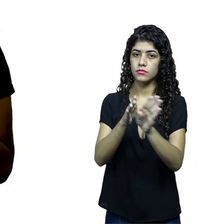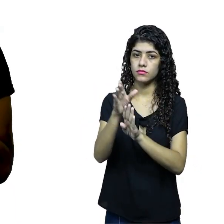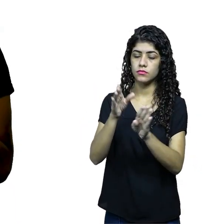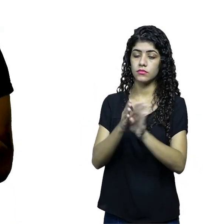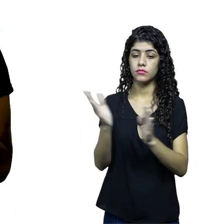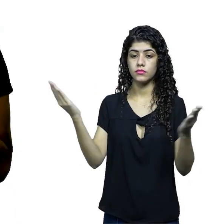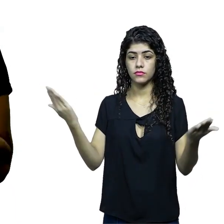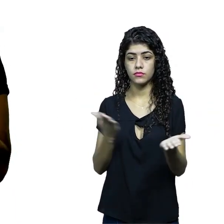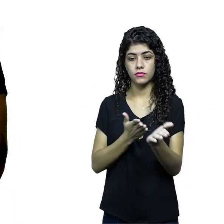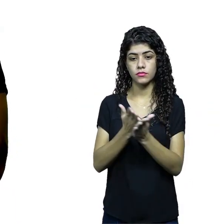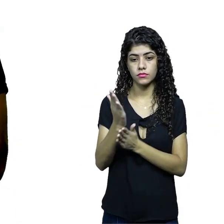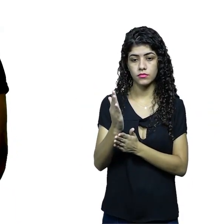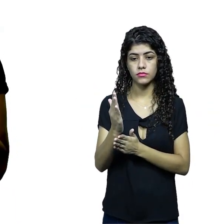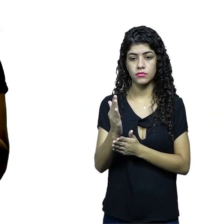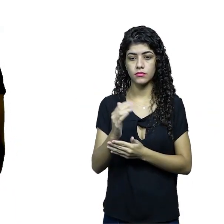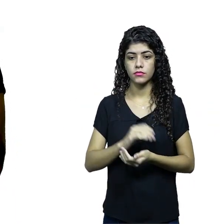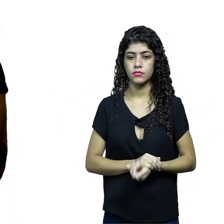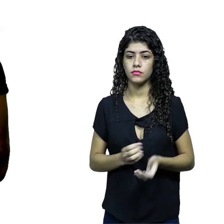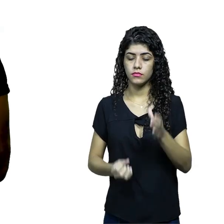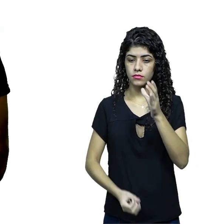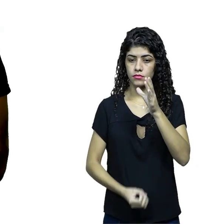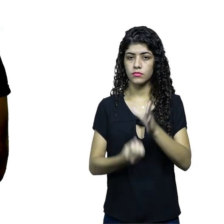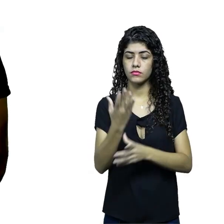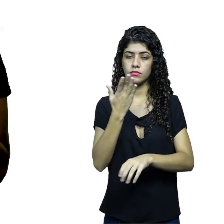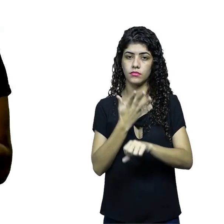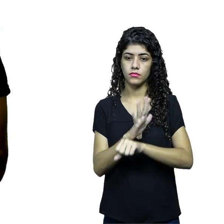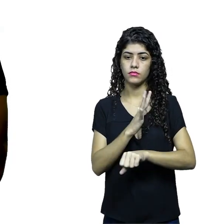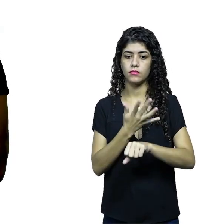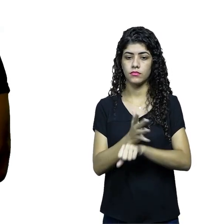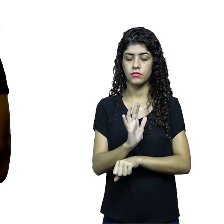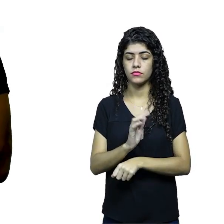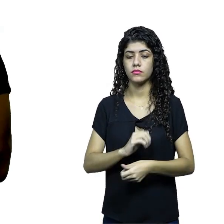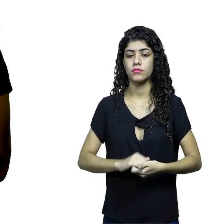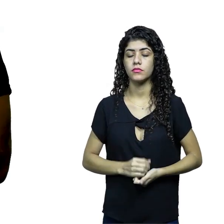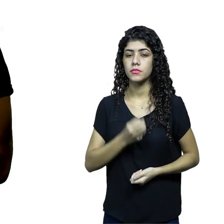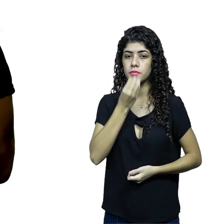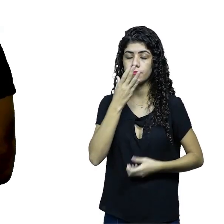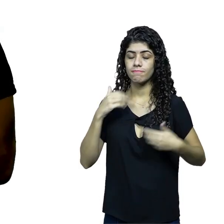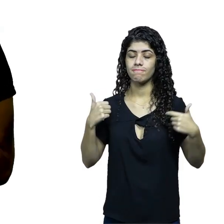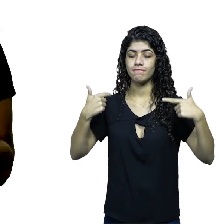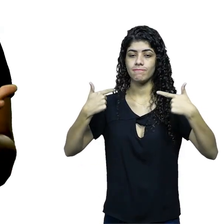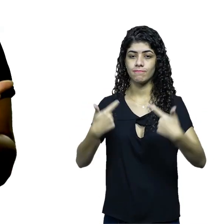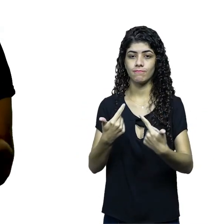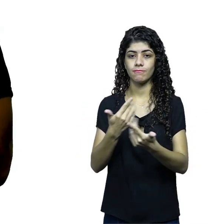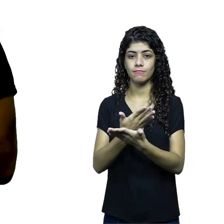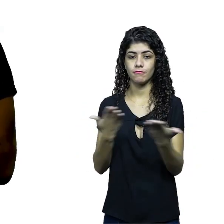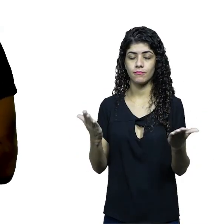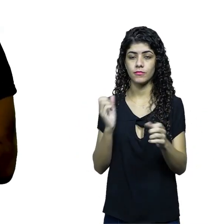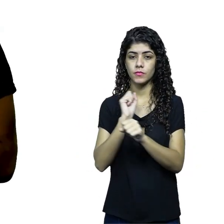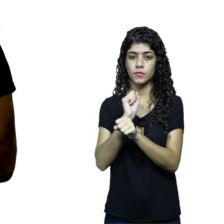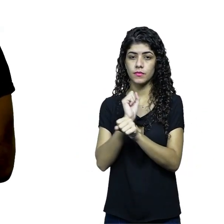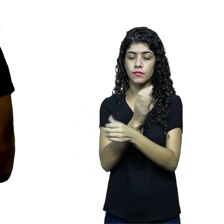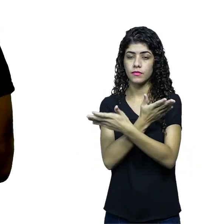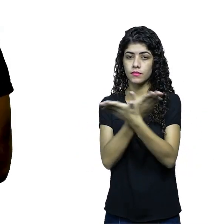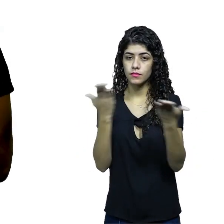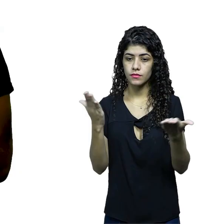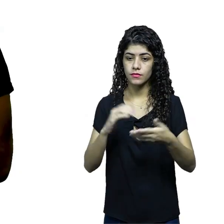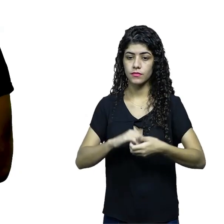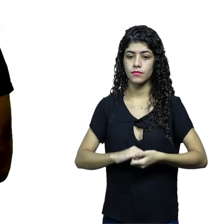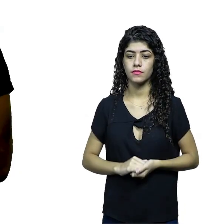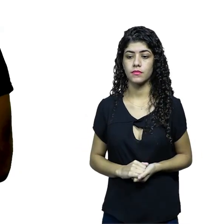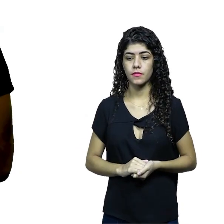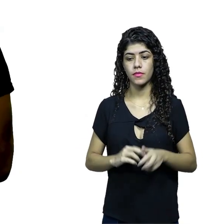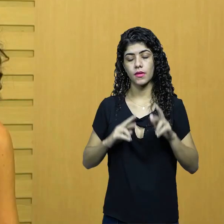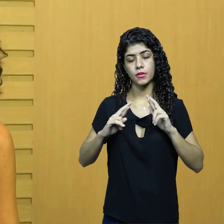de agora, vamos entrar nos módulos de produção executiva propriamente dita. Então, boa sorte para vocês e estamos aguardando